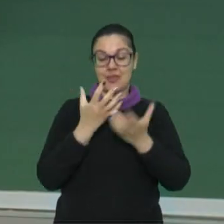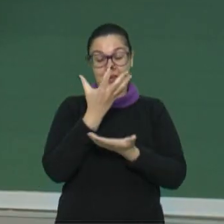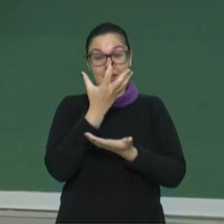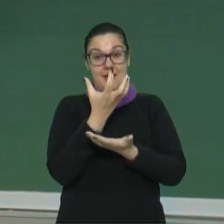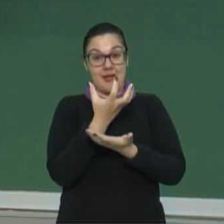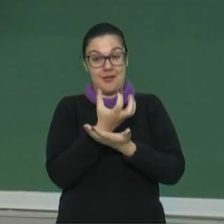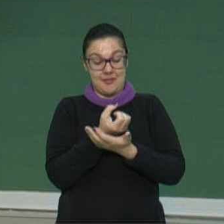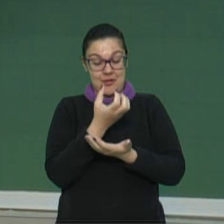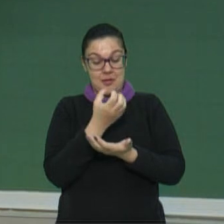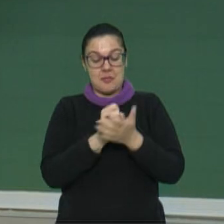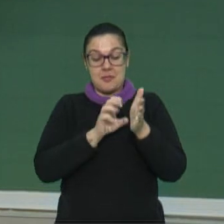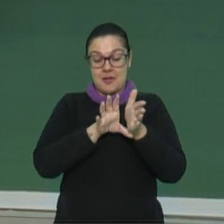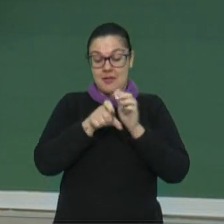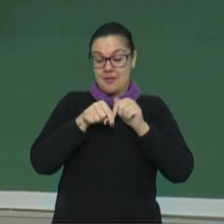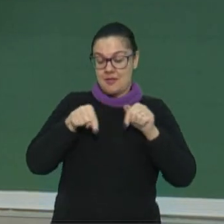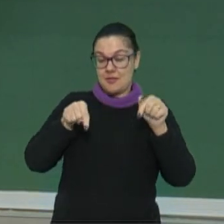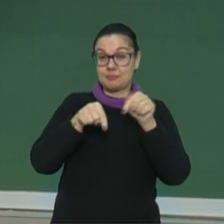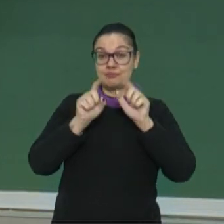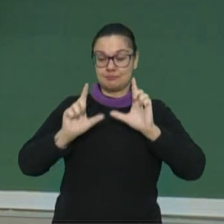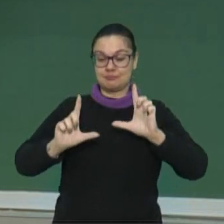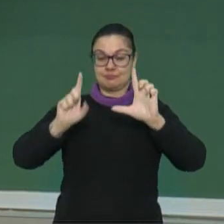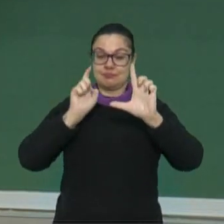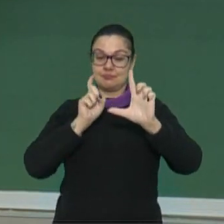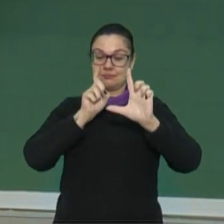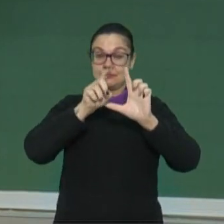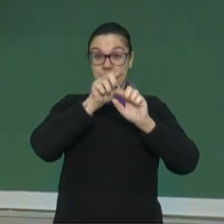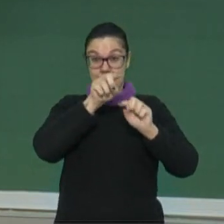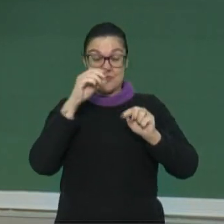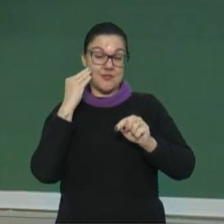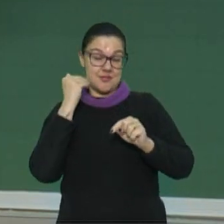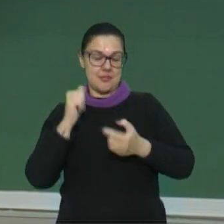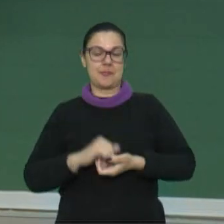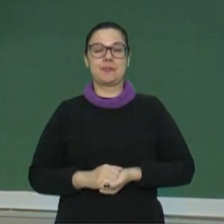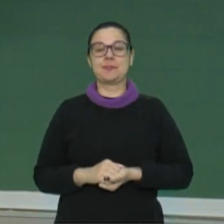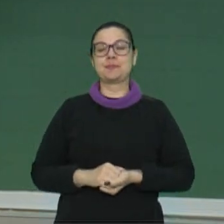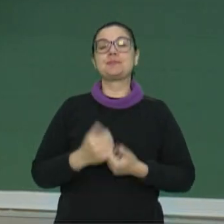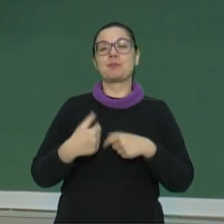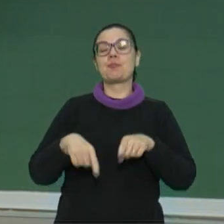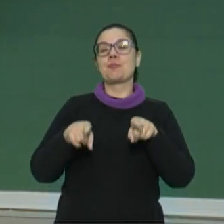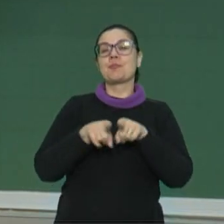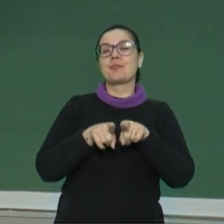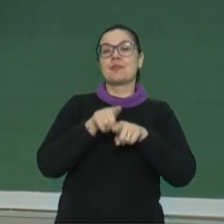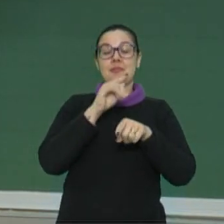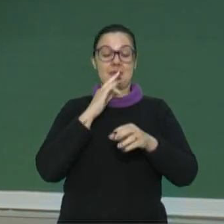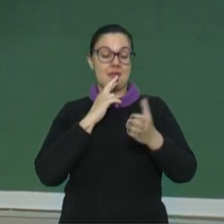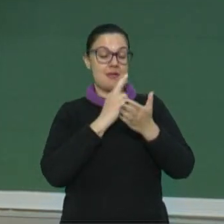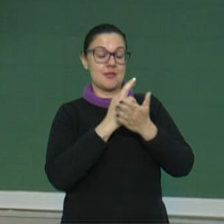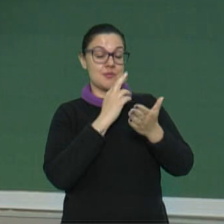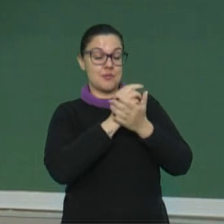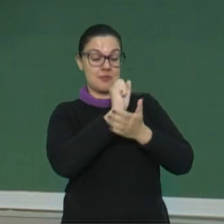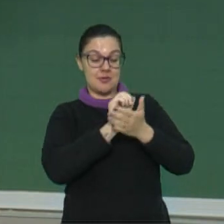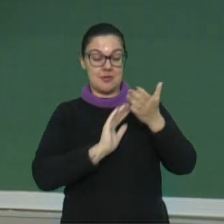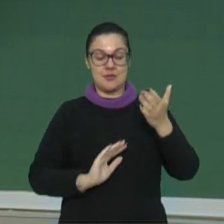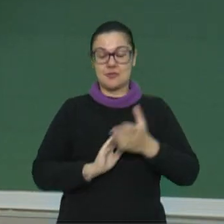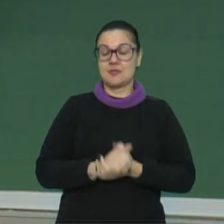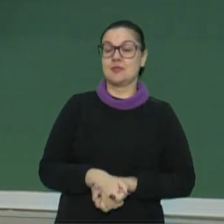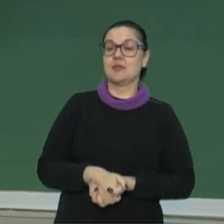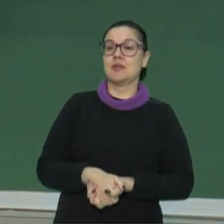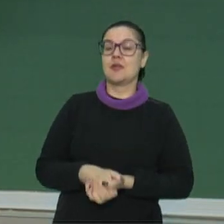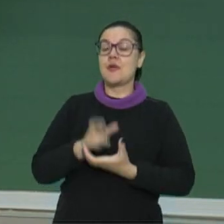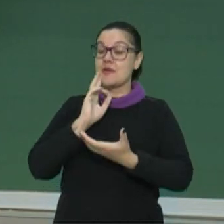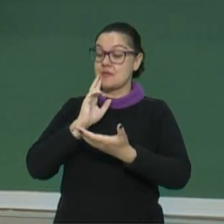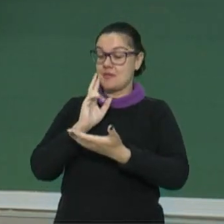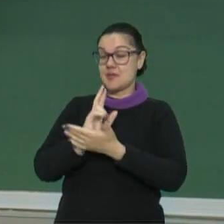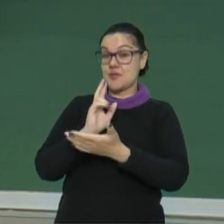seu registro de presença no Google Class, você já sabe disso, né? Além disso, responder os exercícios é que te